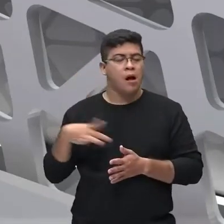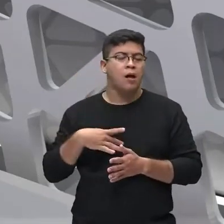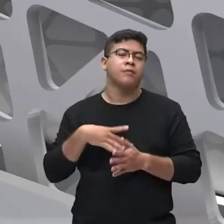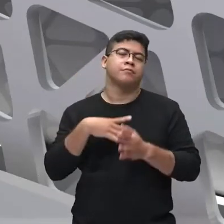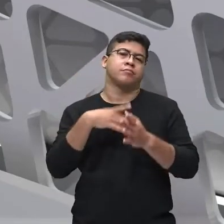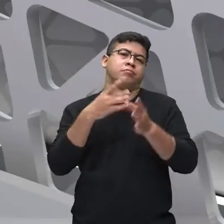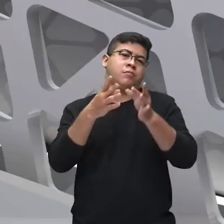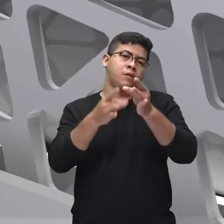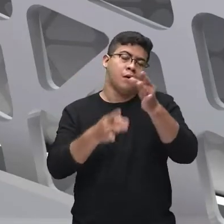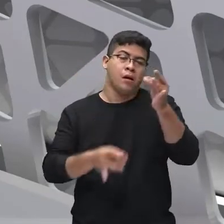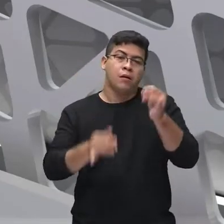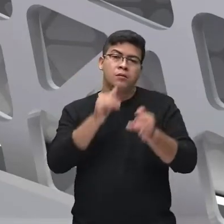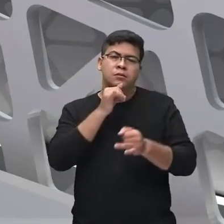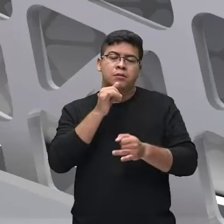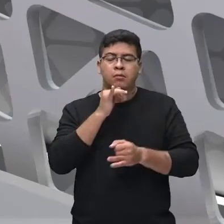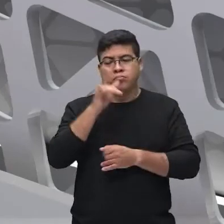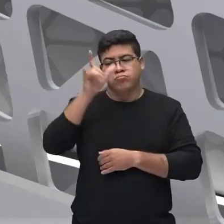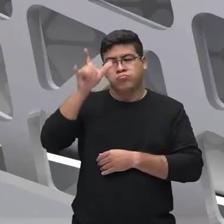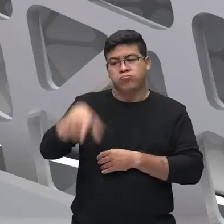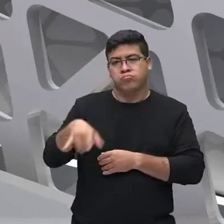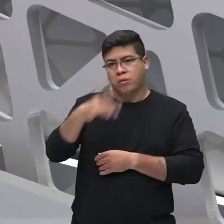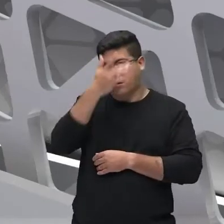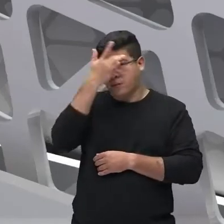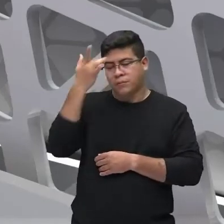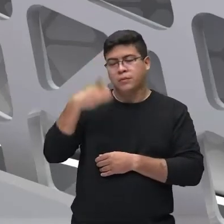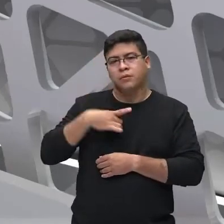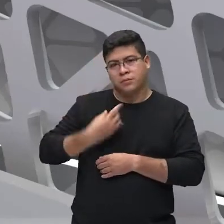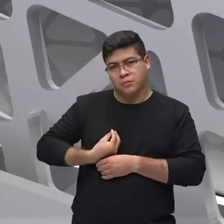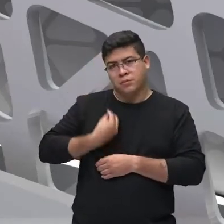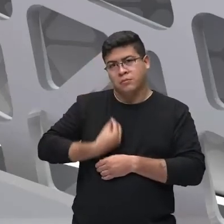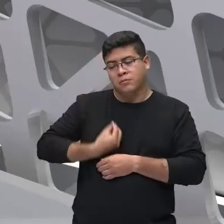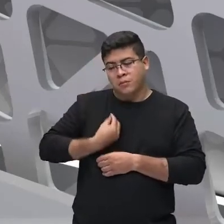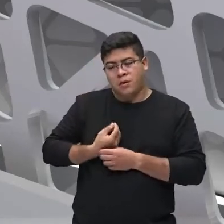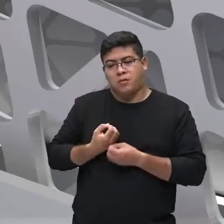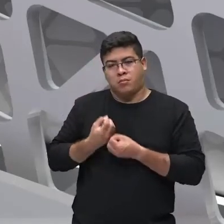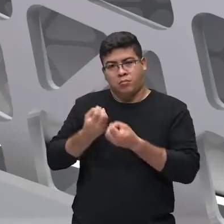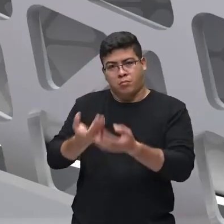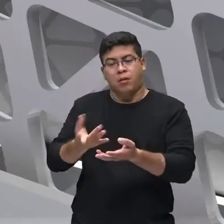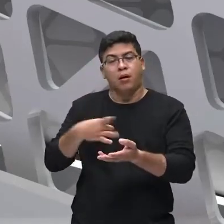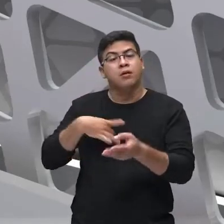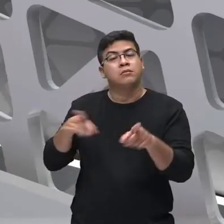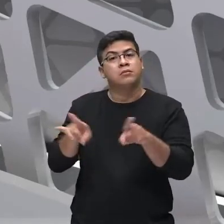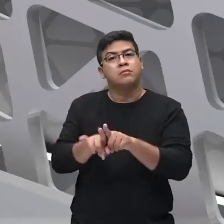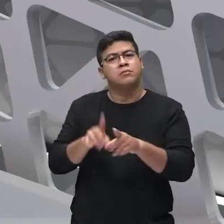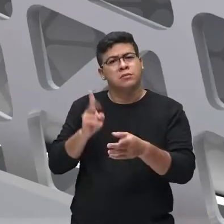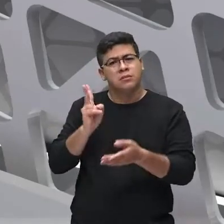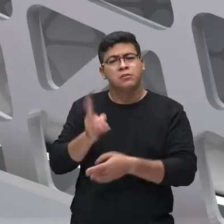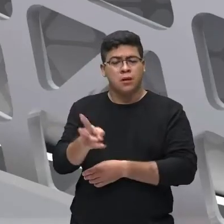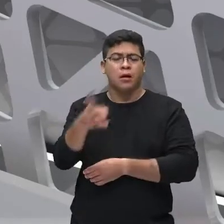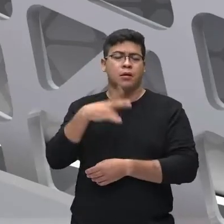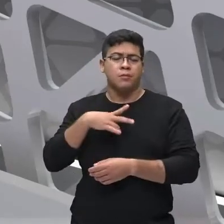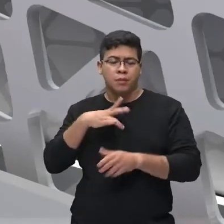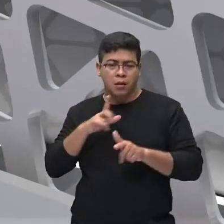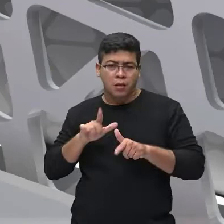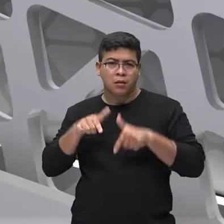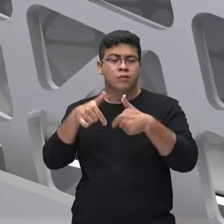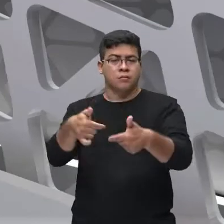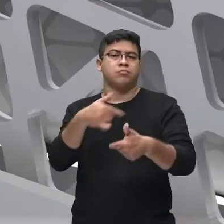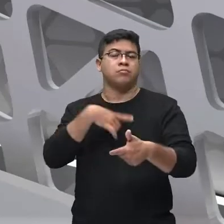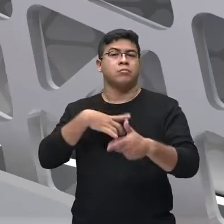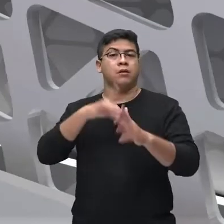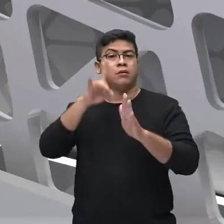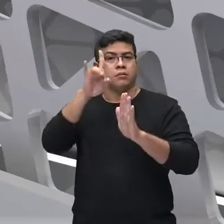várias pessoas que testemunharam com a vida os valores religiosos, sempre em defesa da dignidade humana.